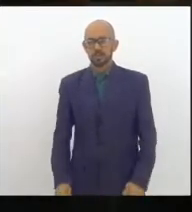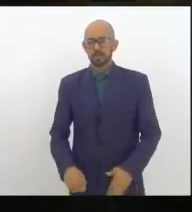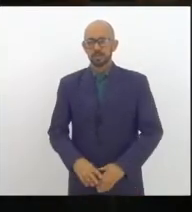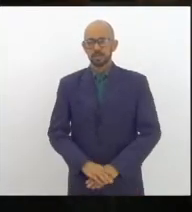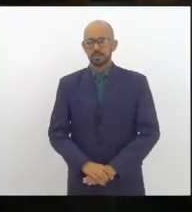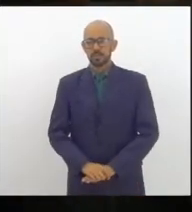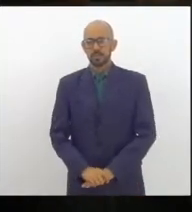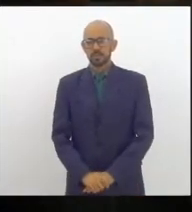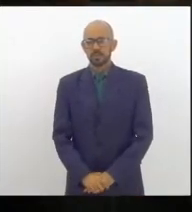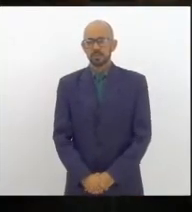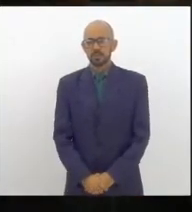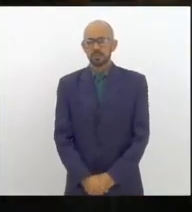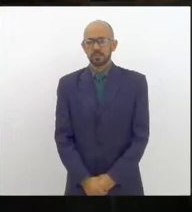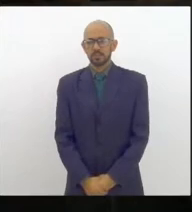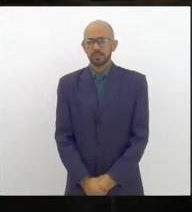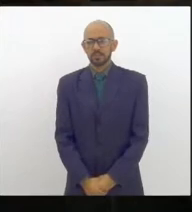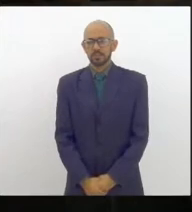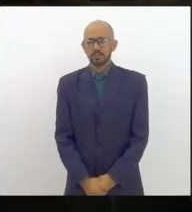a